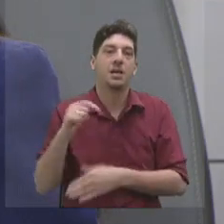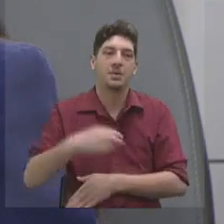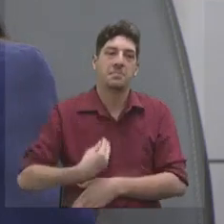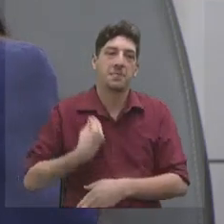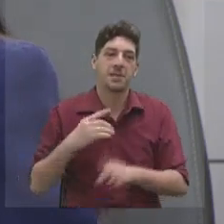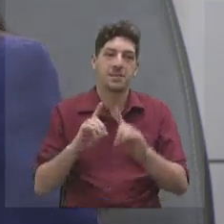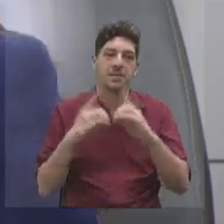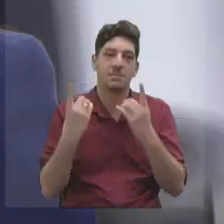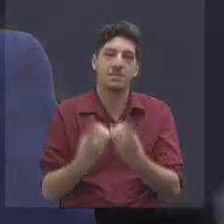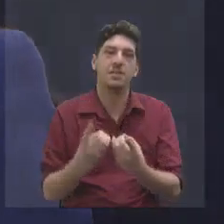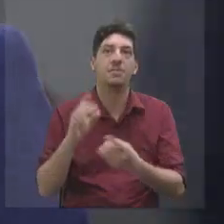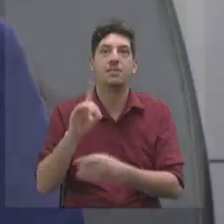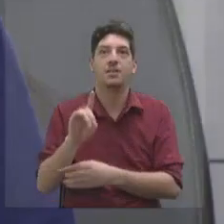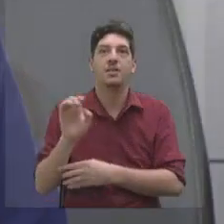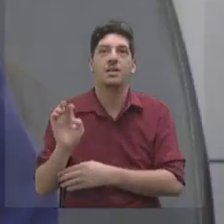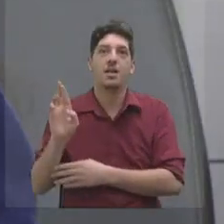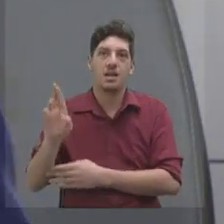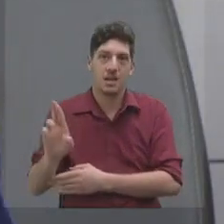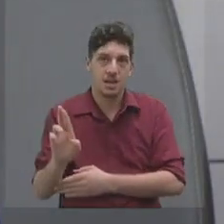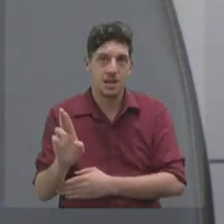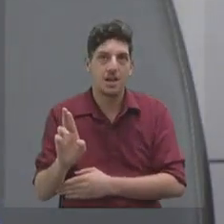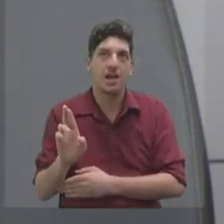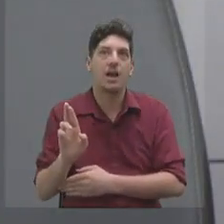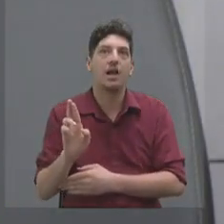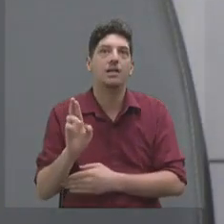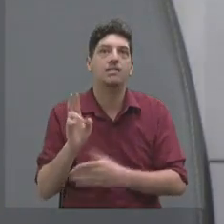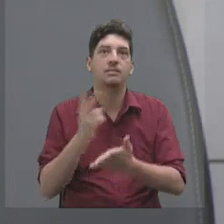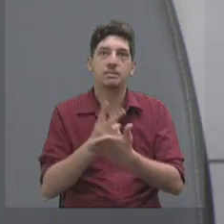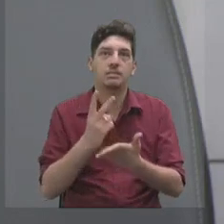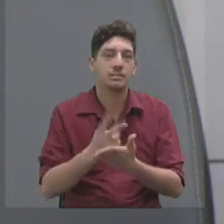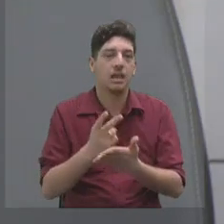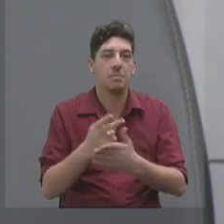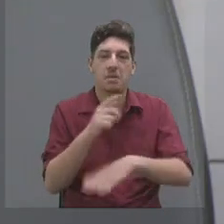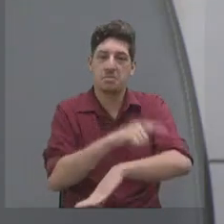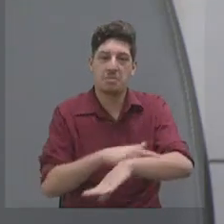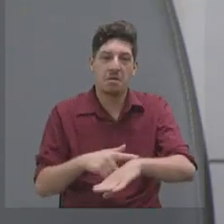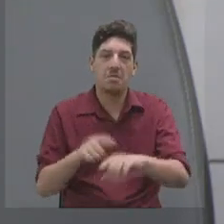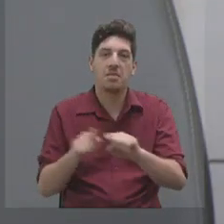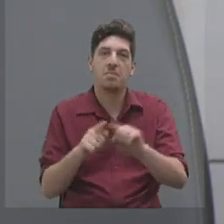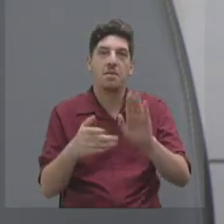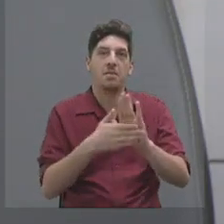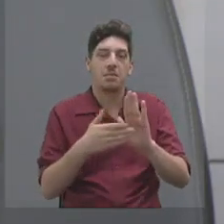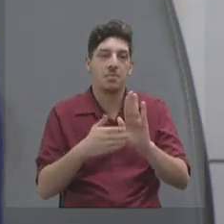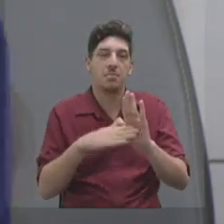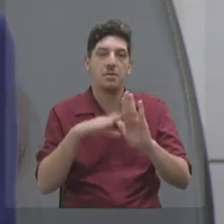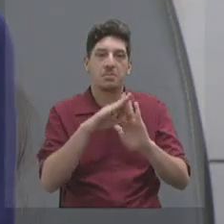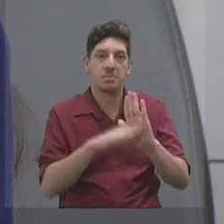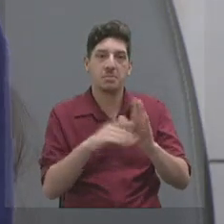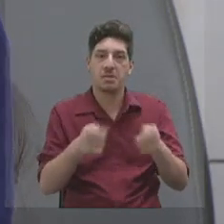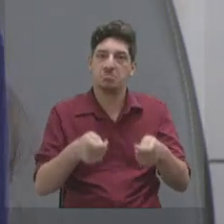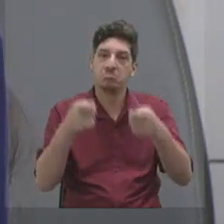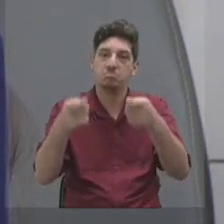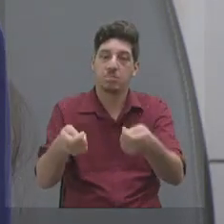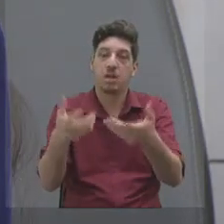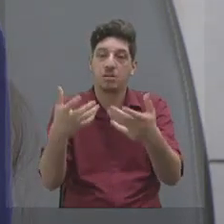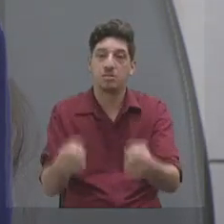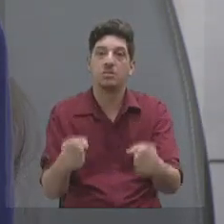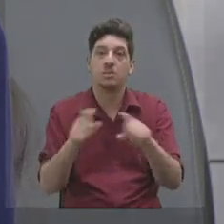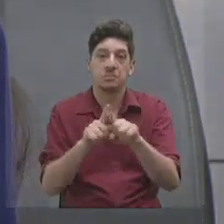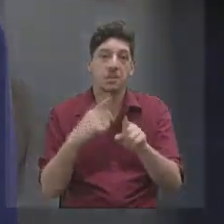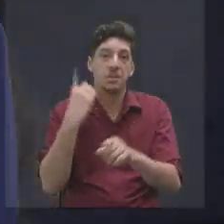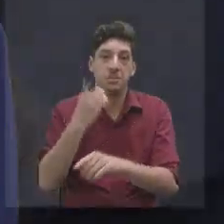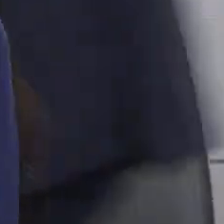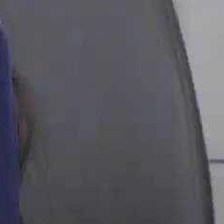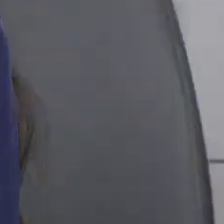estradas e rodagens foi muito bem recebida todas as nossas demandas foram acolhidas aqui nós falamos o deputado Leonir de bolsas falou